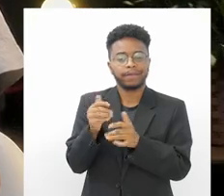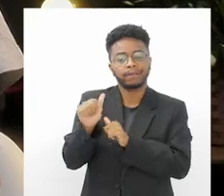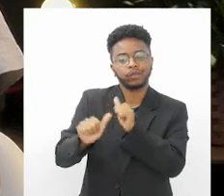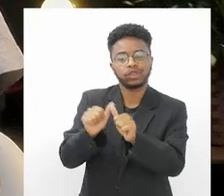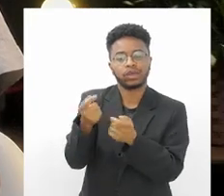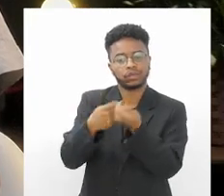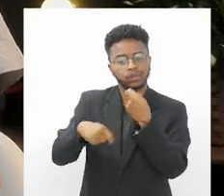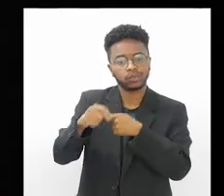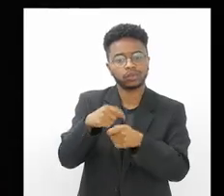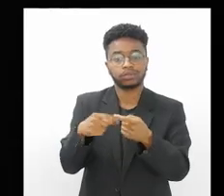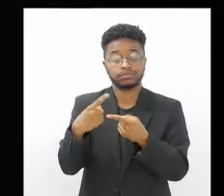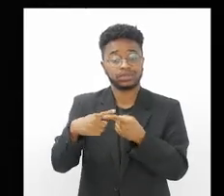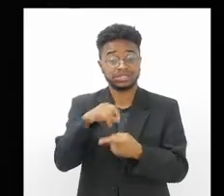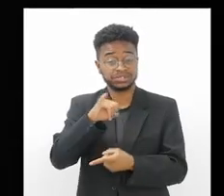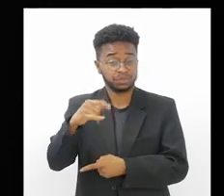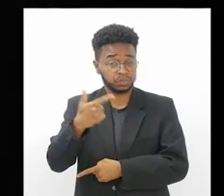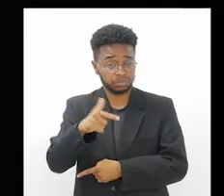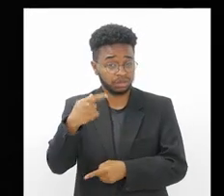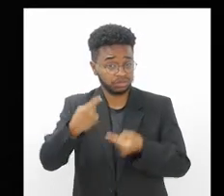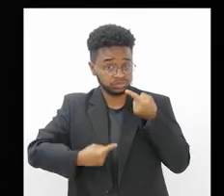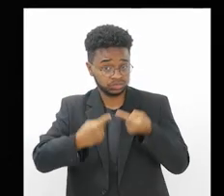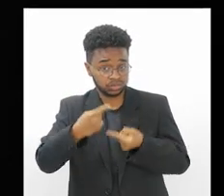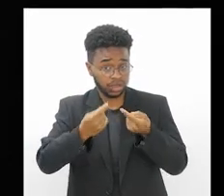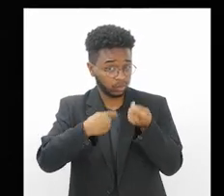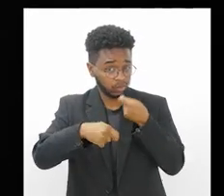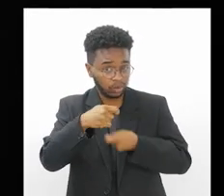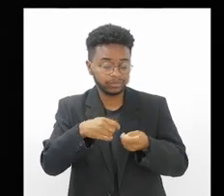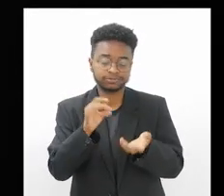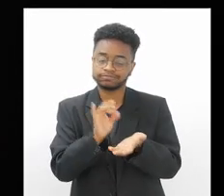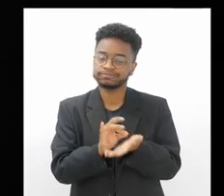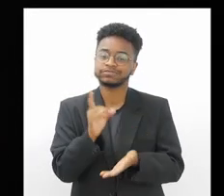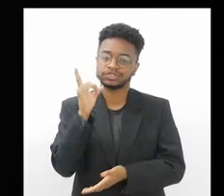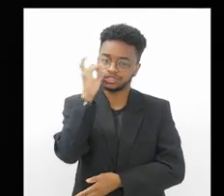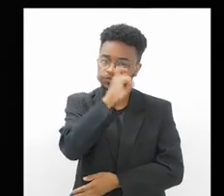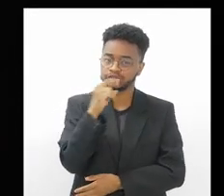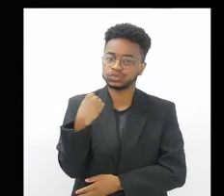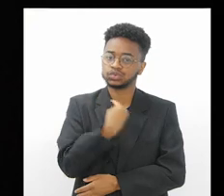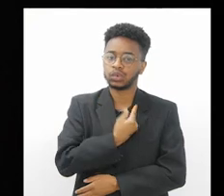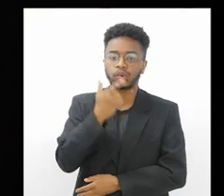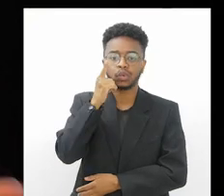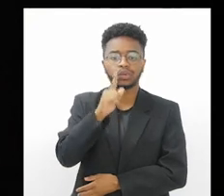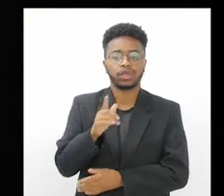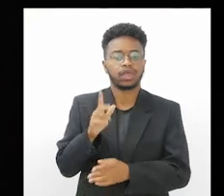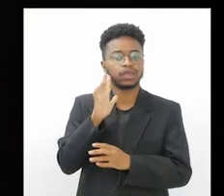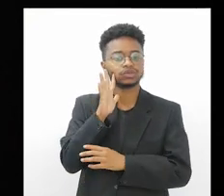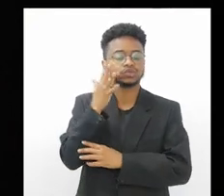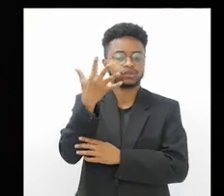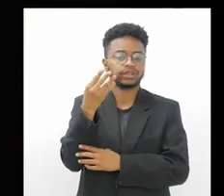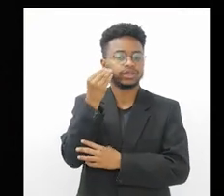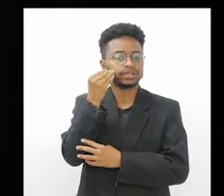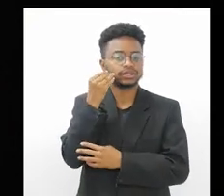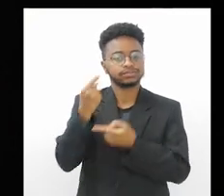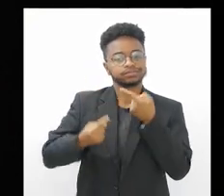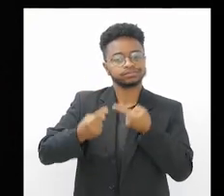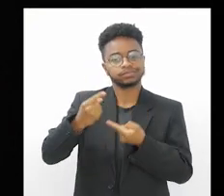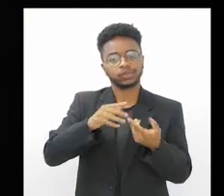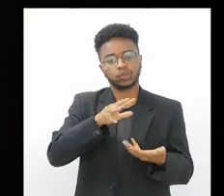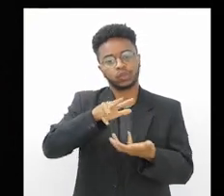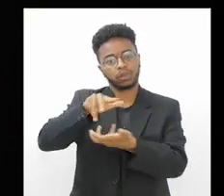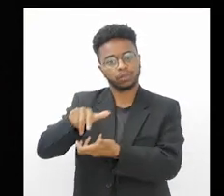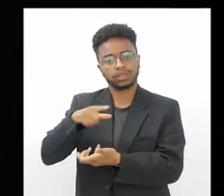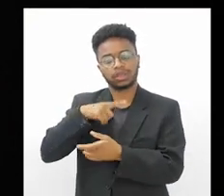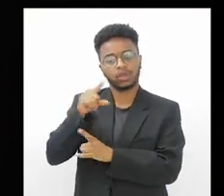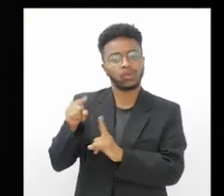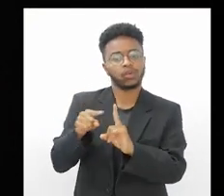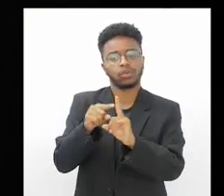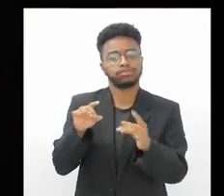isso não chegar a esse nível de discussão, fica um pouco difícil de a gente, de fato, caminhar para uma discussão global